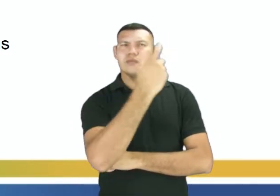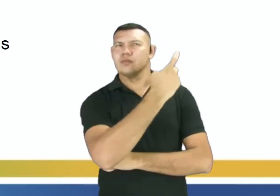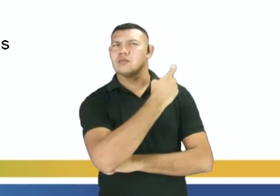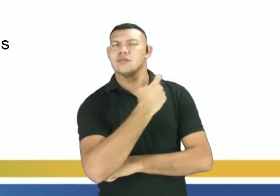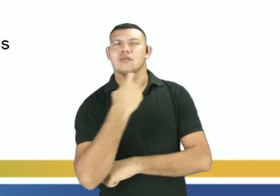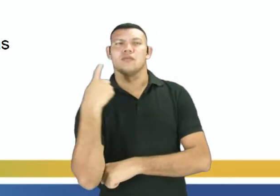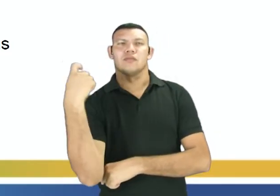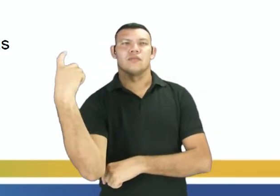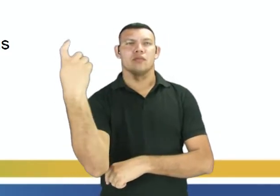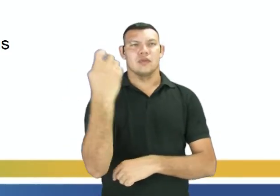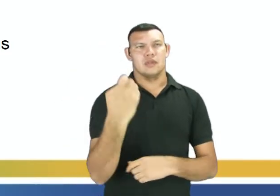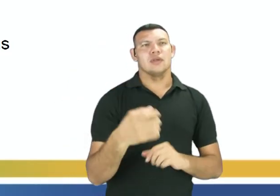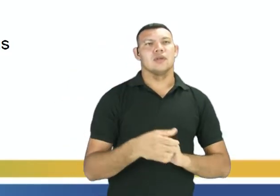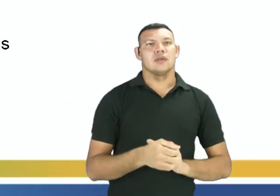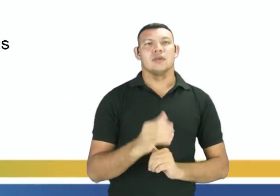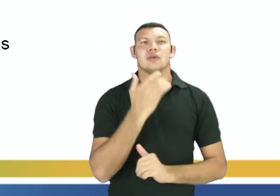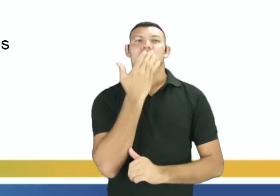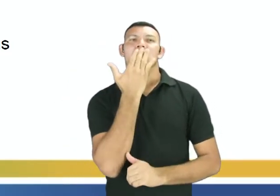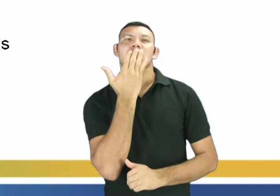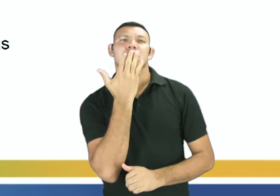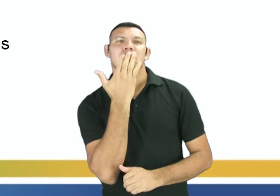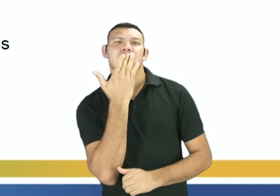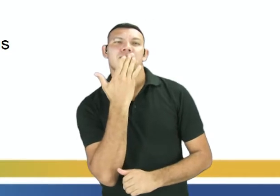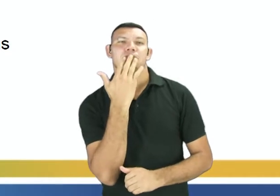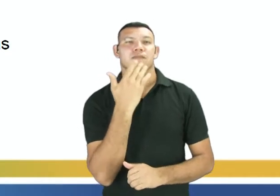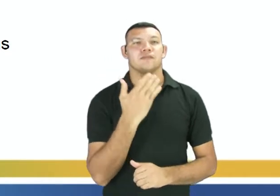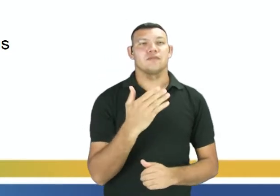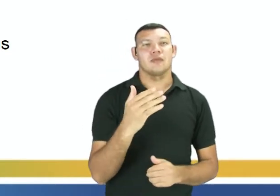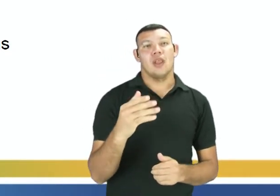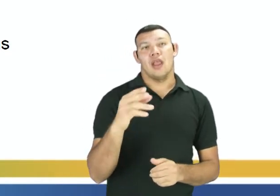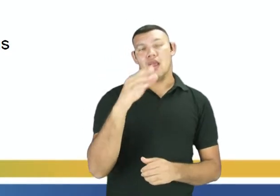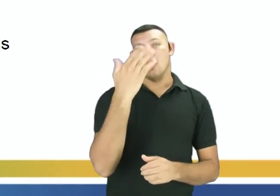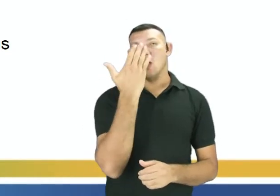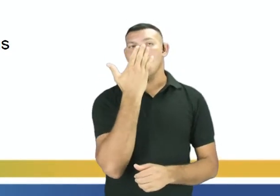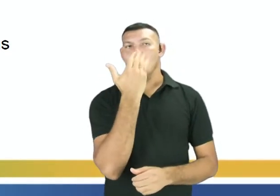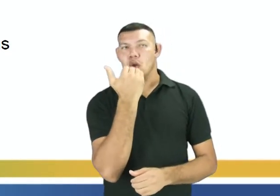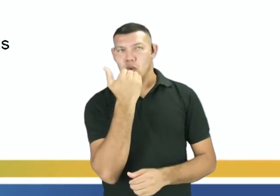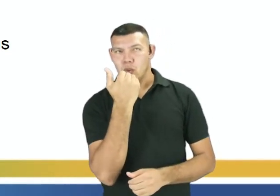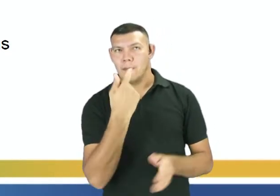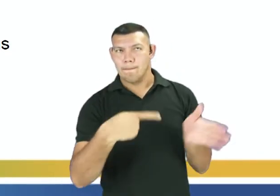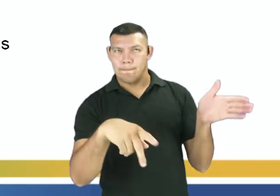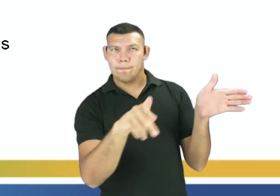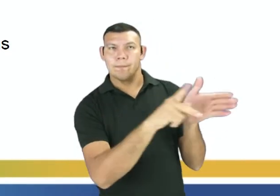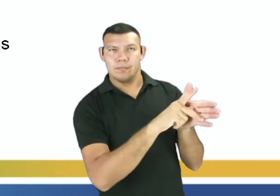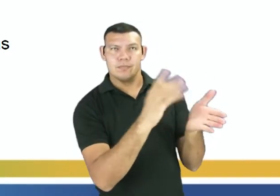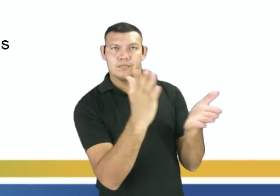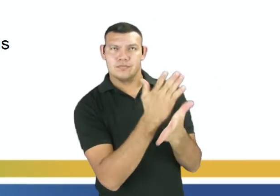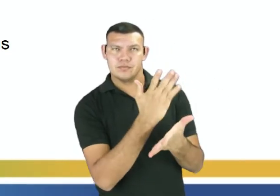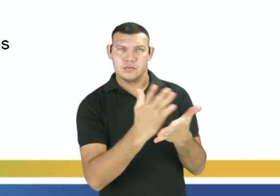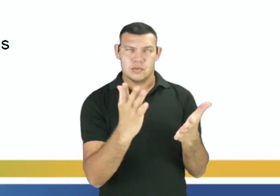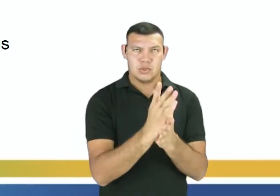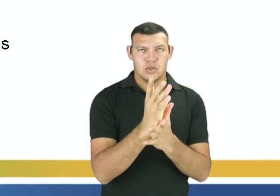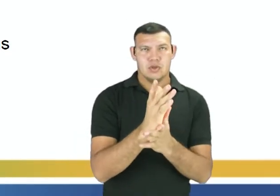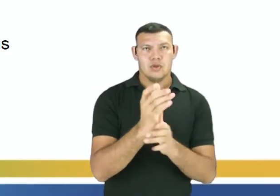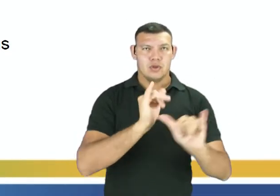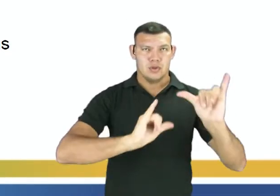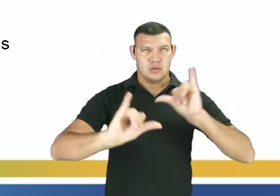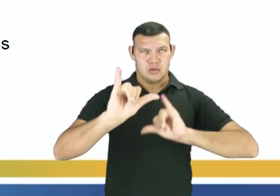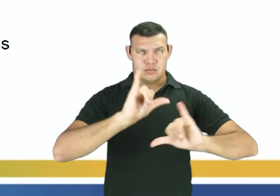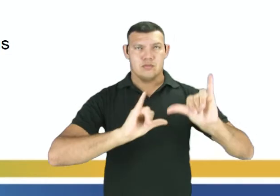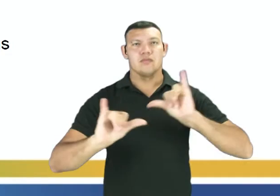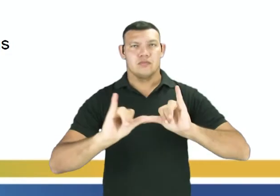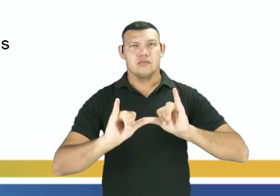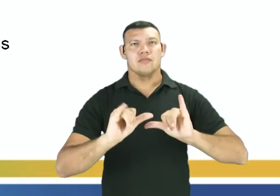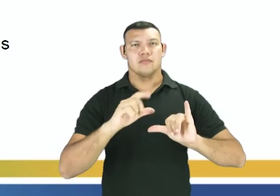variedade enorme, mas nós temos aqui características que alguns compostos orgânicos têm, como o licopeno, que